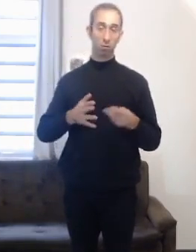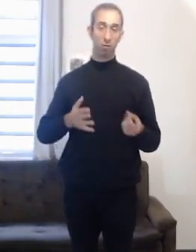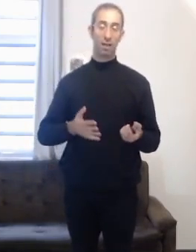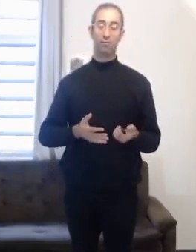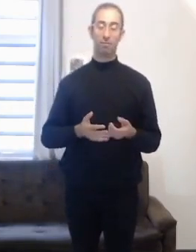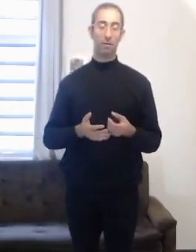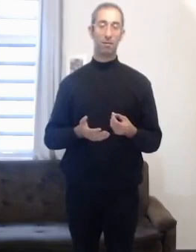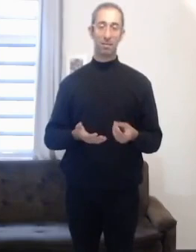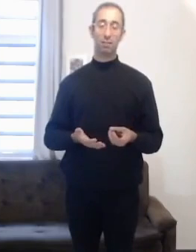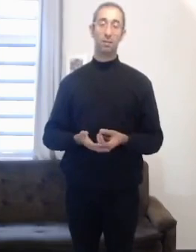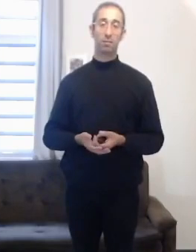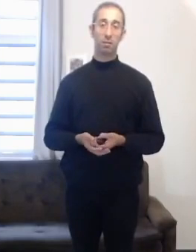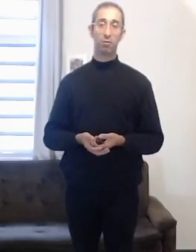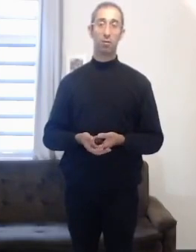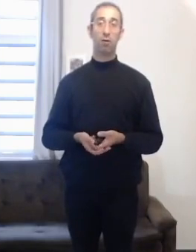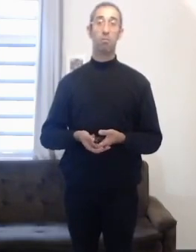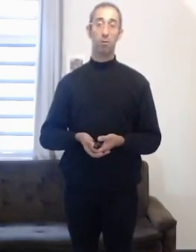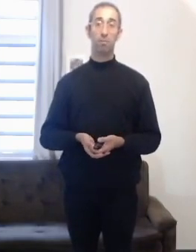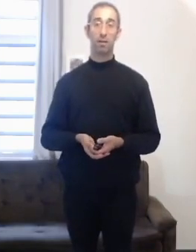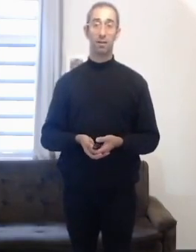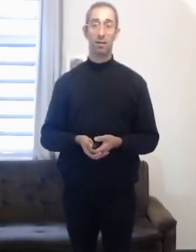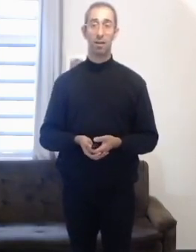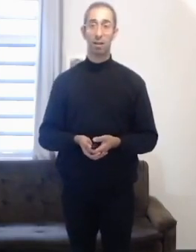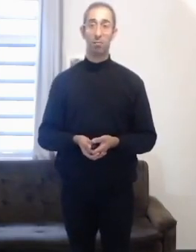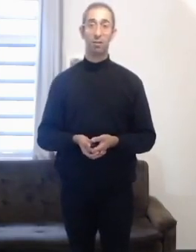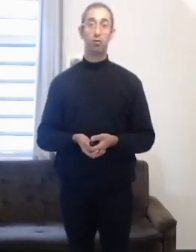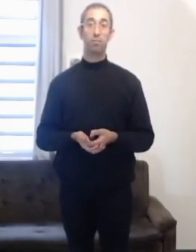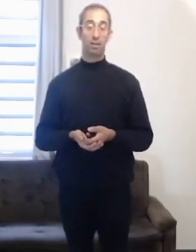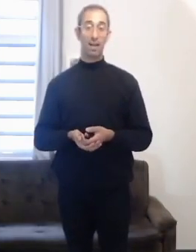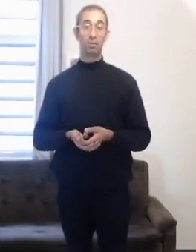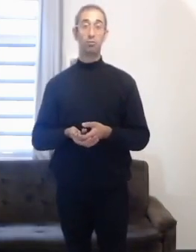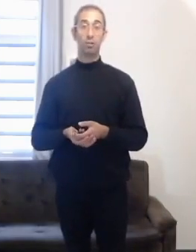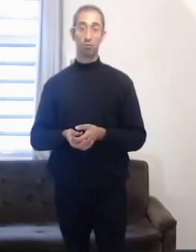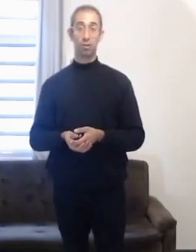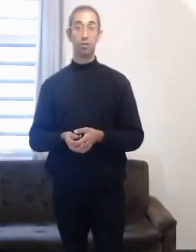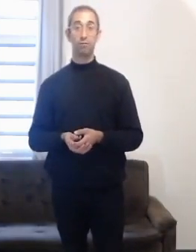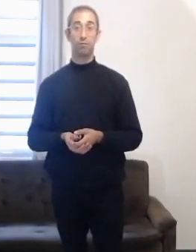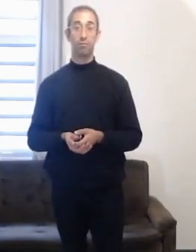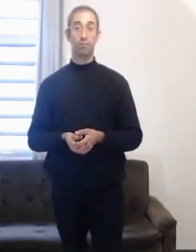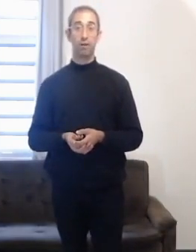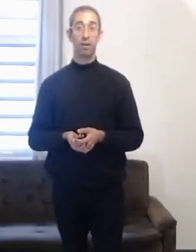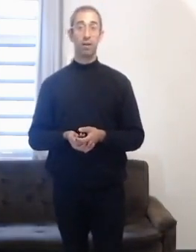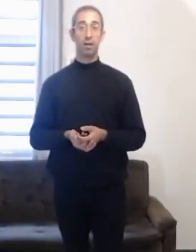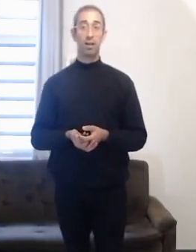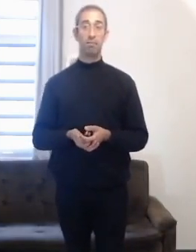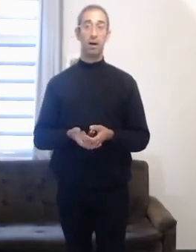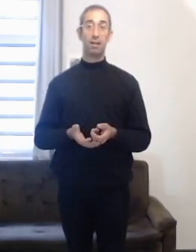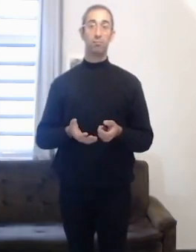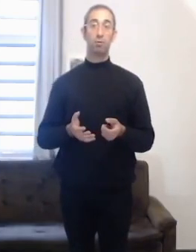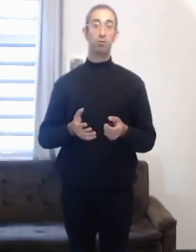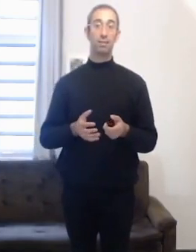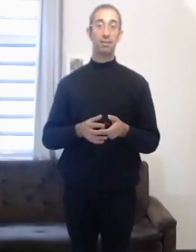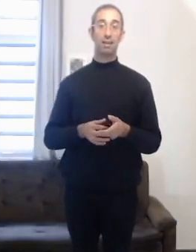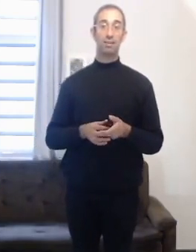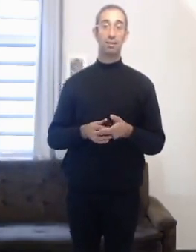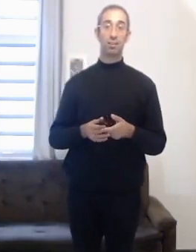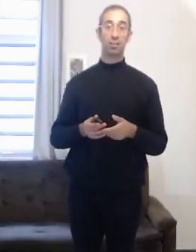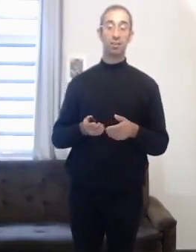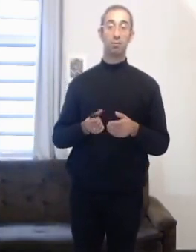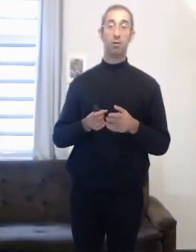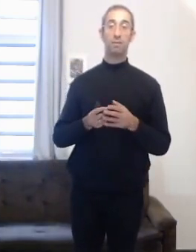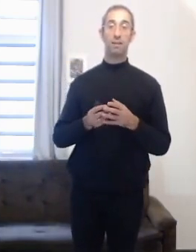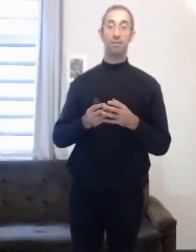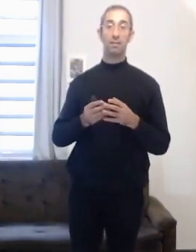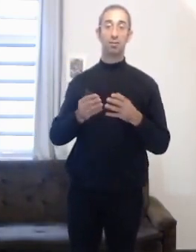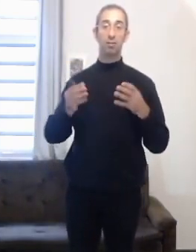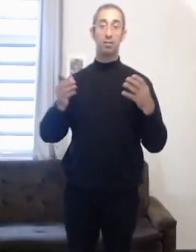um método, né, baseado principalmente no Karl Popper, que é o método hipotético-dedutivo. Ele parte um pouco dessa ideia, de que a